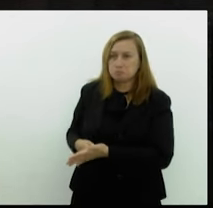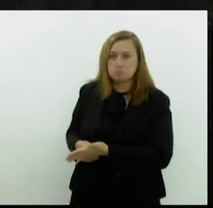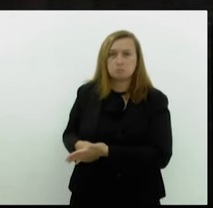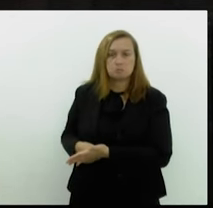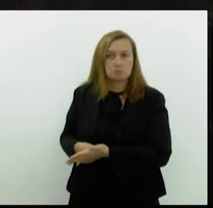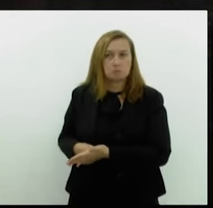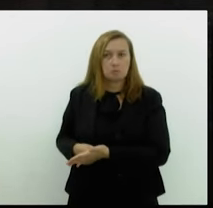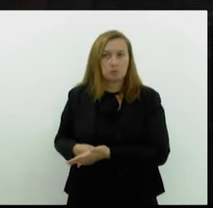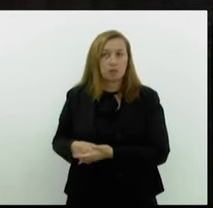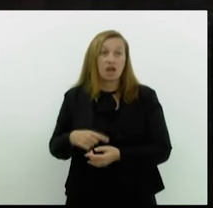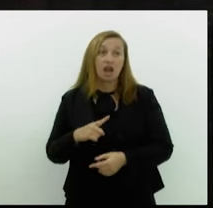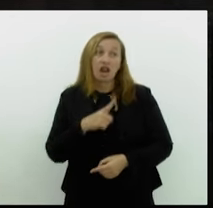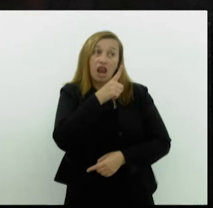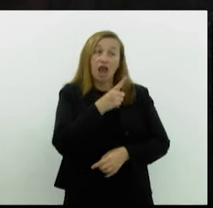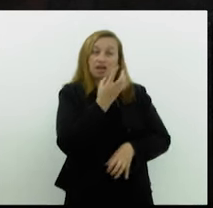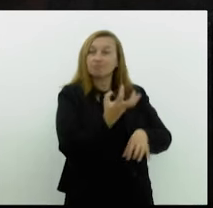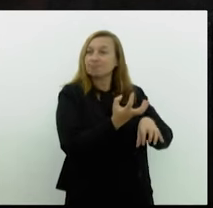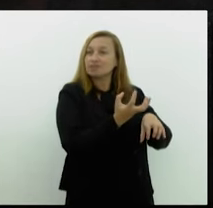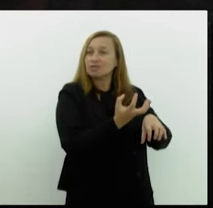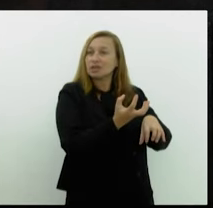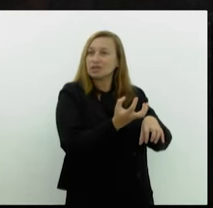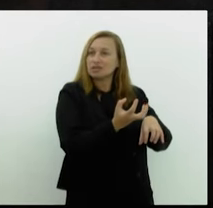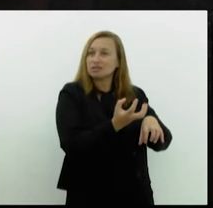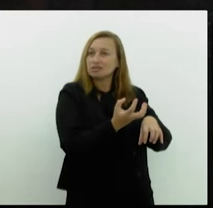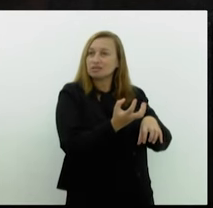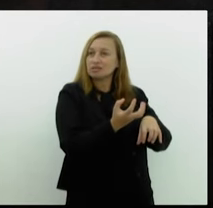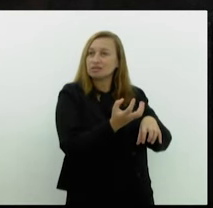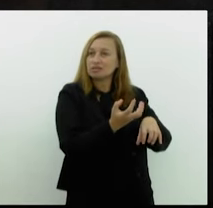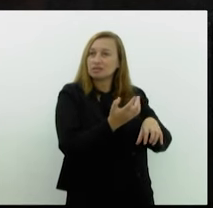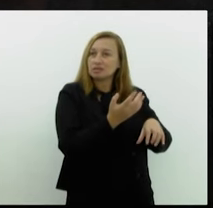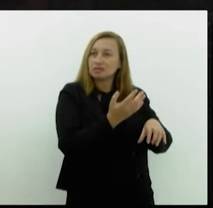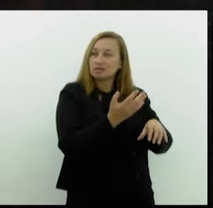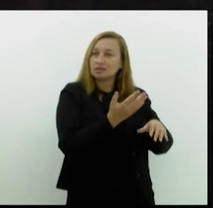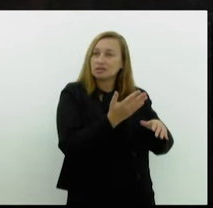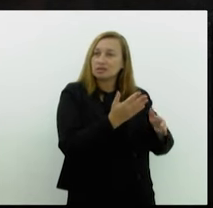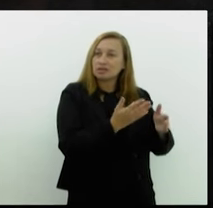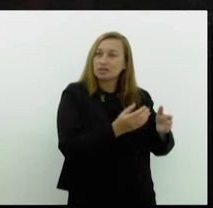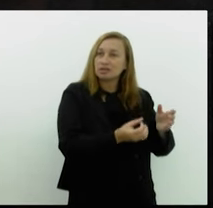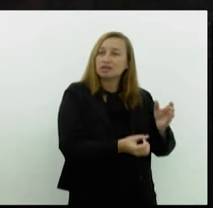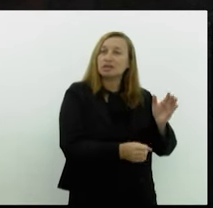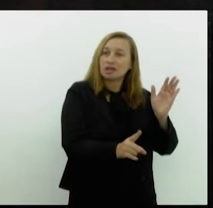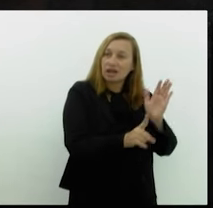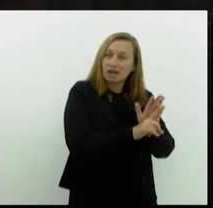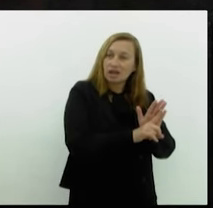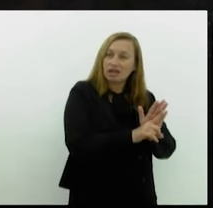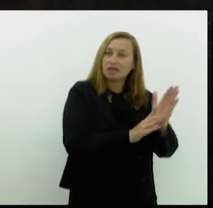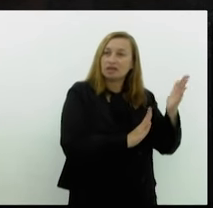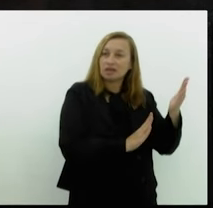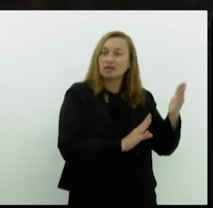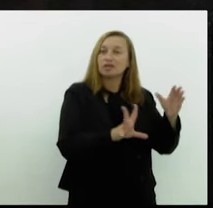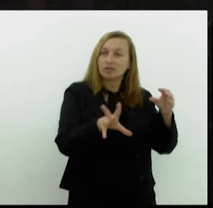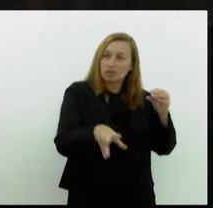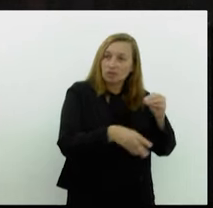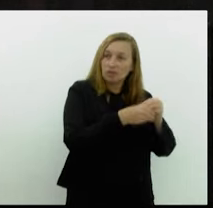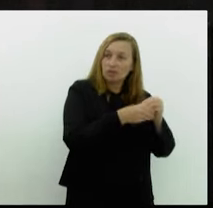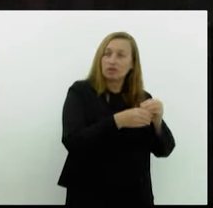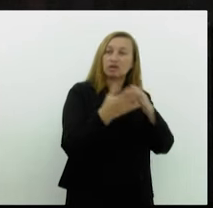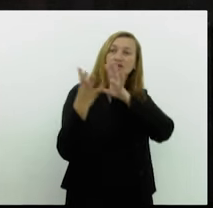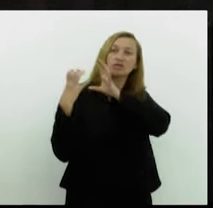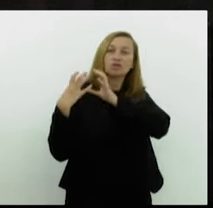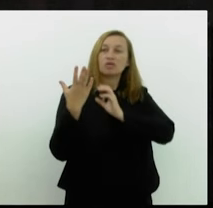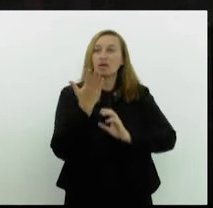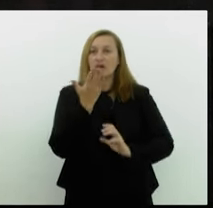Resiste aqui, o Congresso Nacional legisla. O leite fará parte da cesta básica e, por